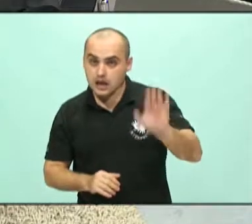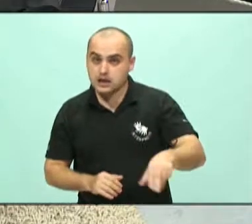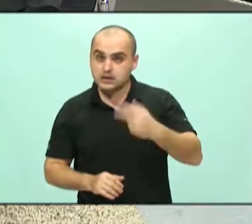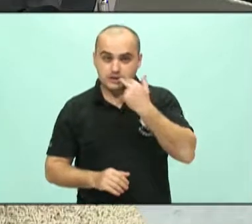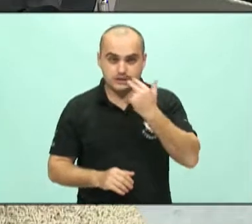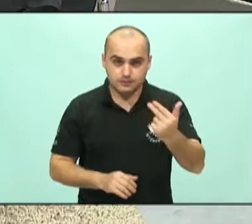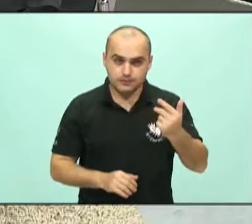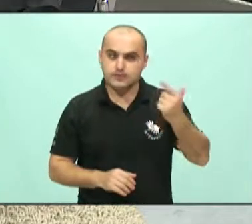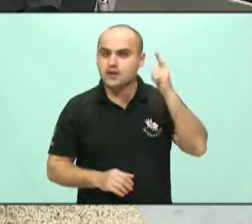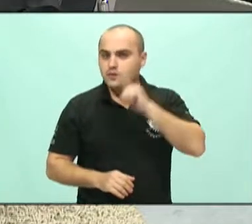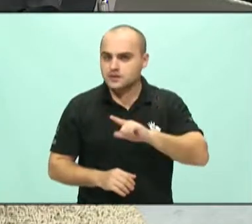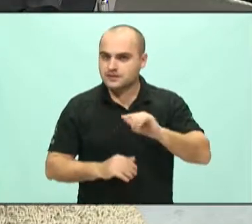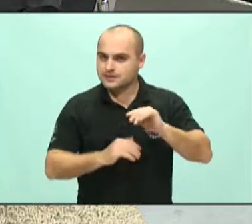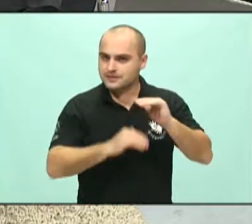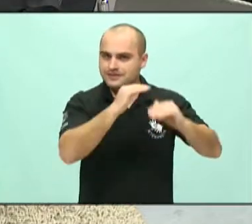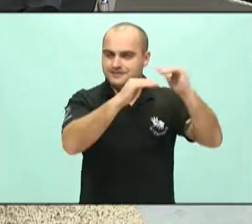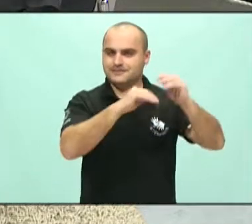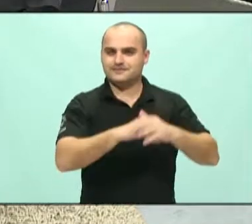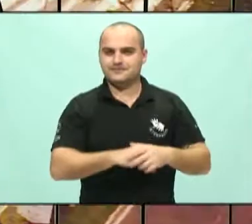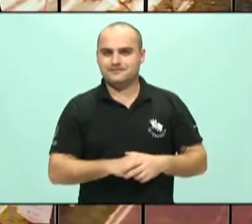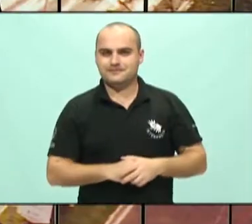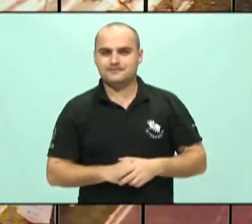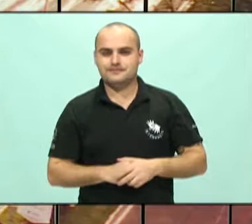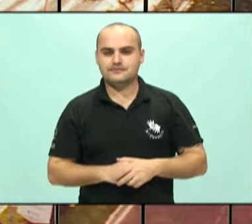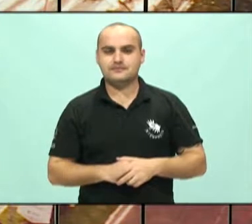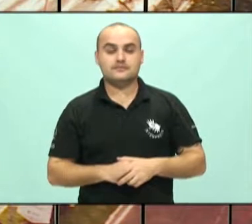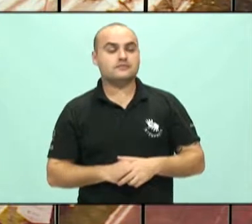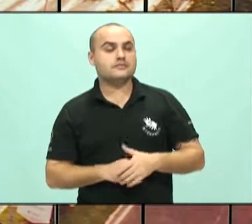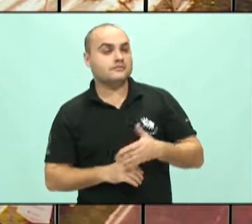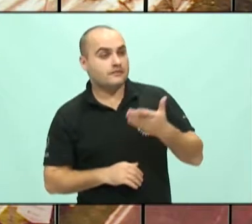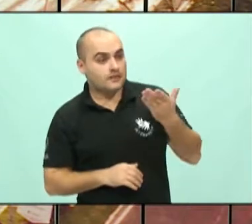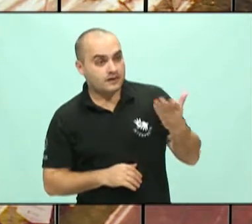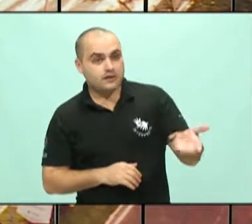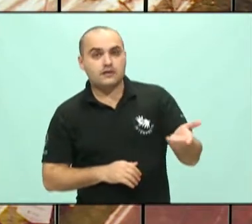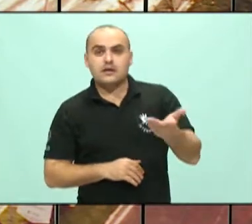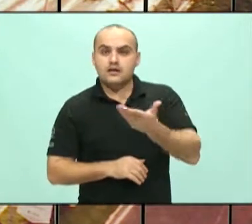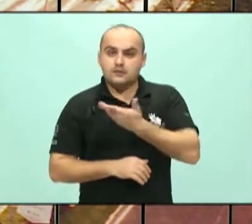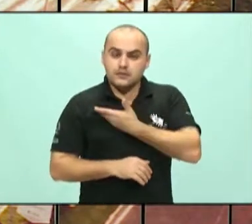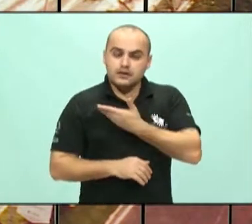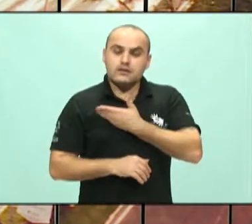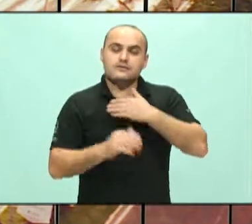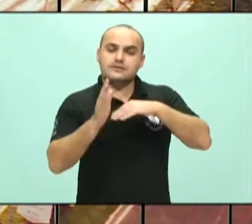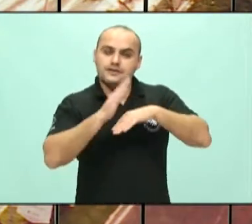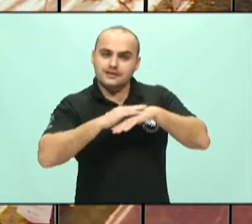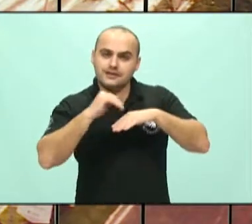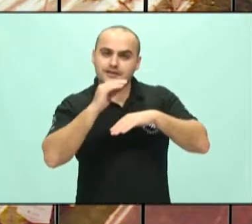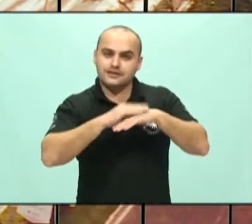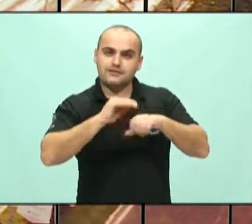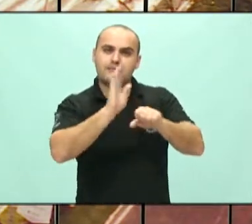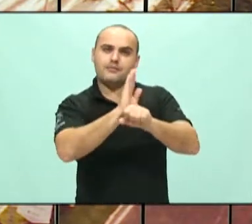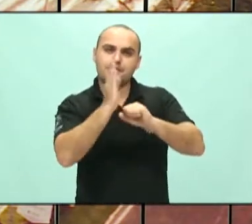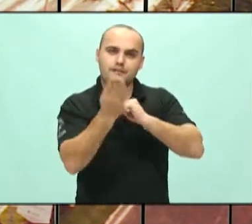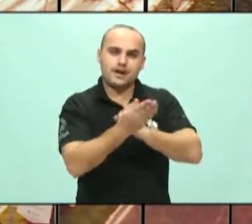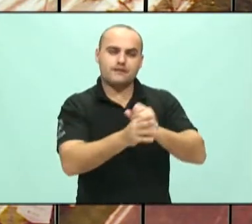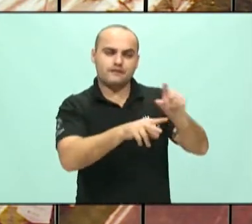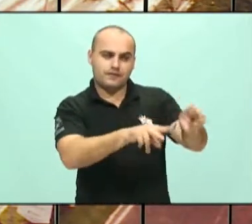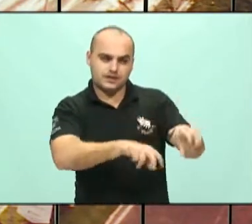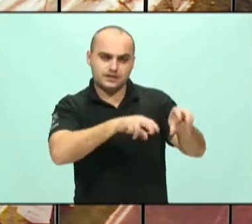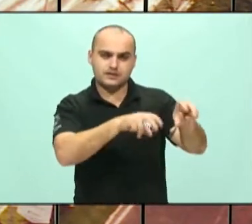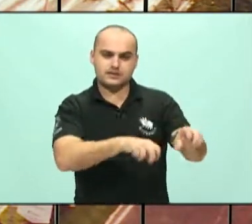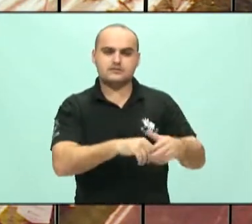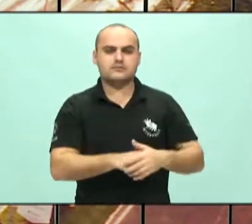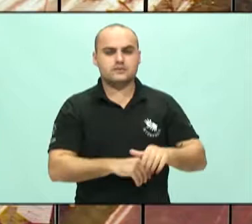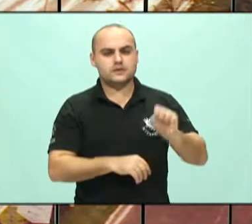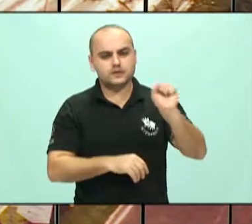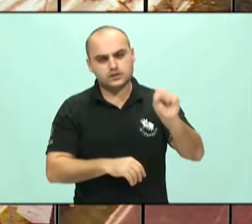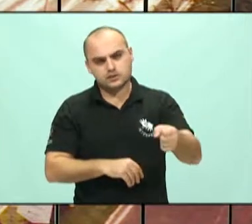consiga. Os amigos, tantos queridos amigos do bairro Fazenda, certamente o